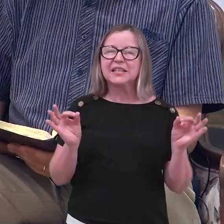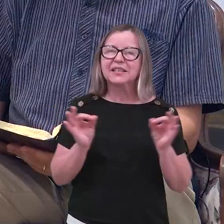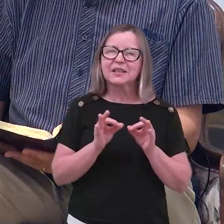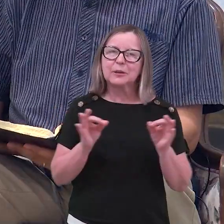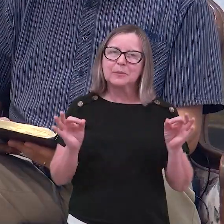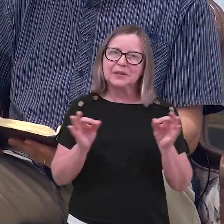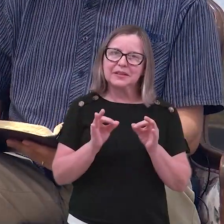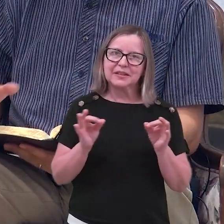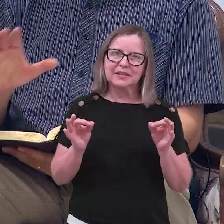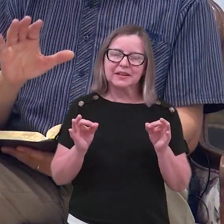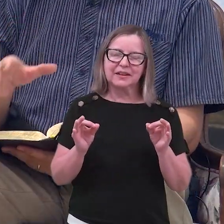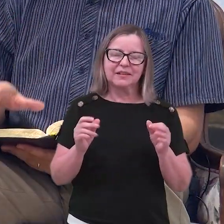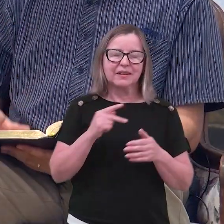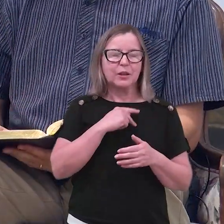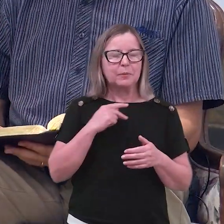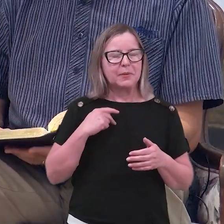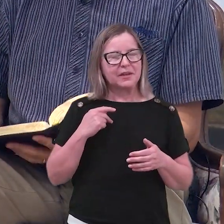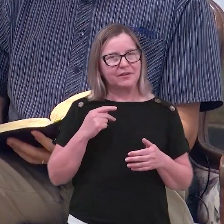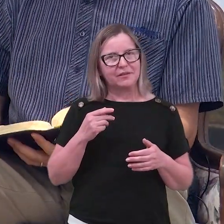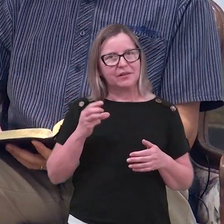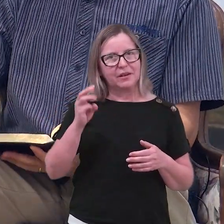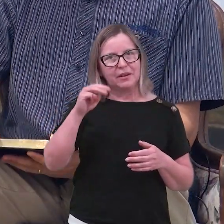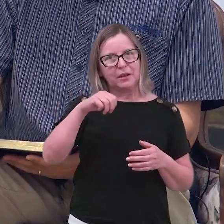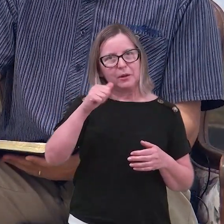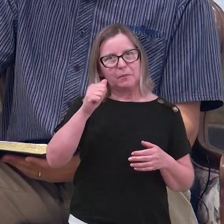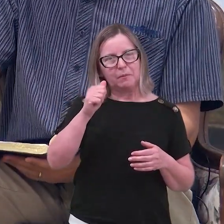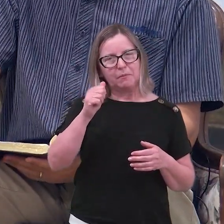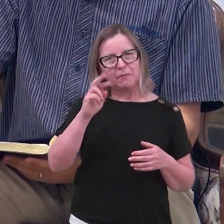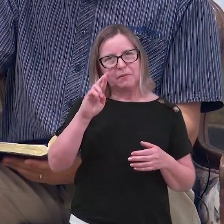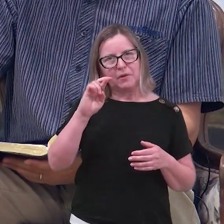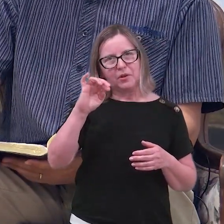simplicidade. Pastor Maurício,